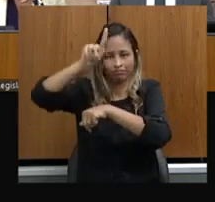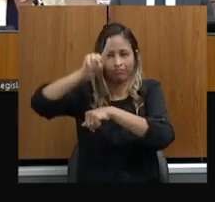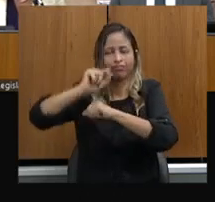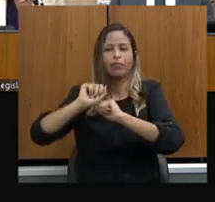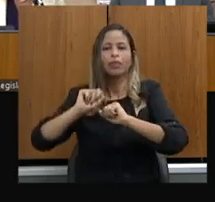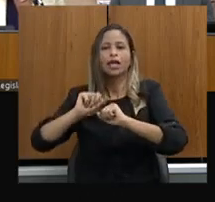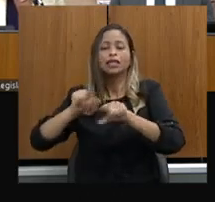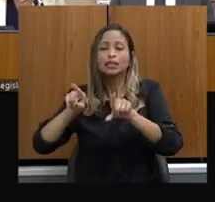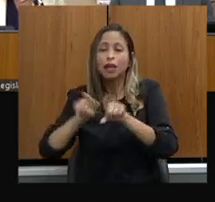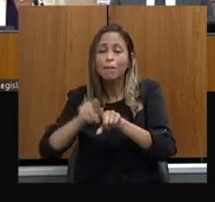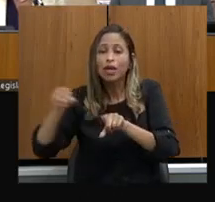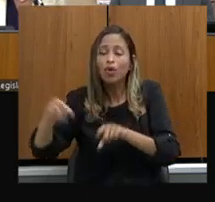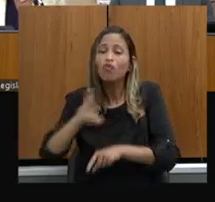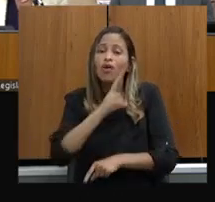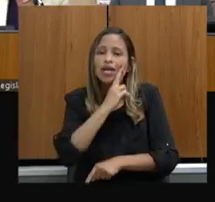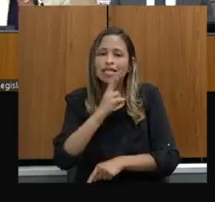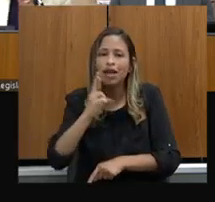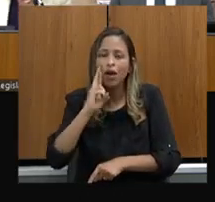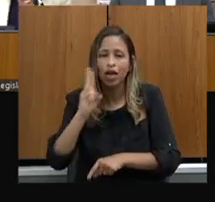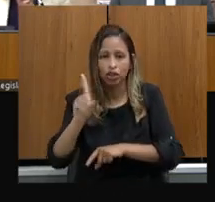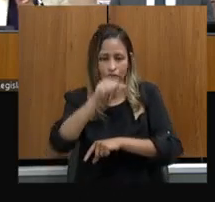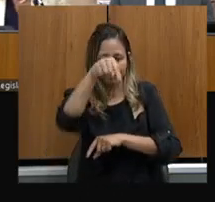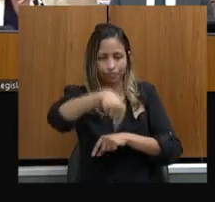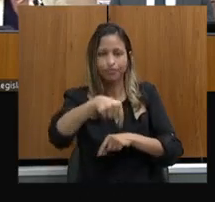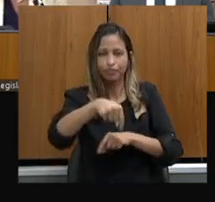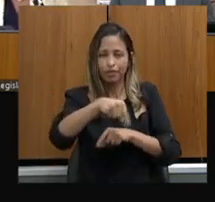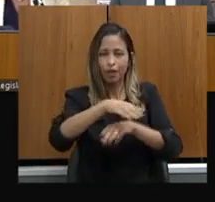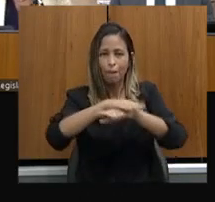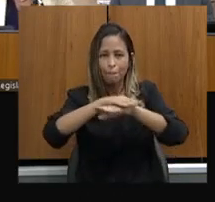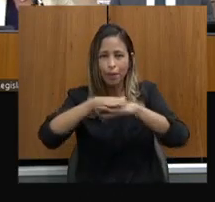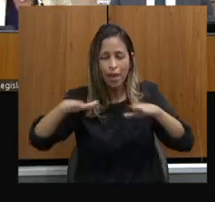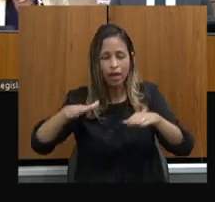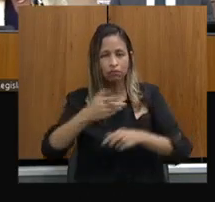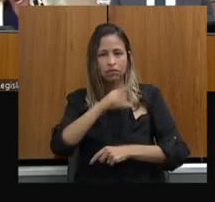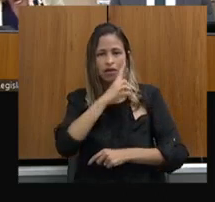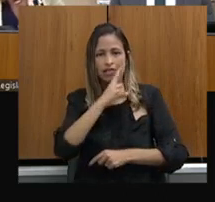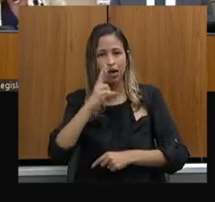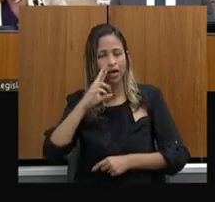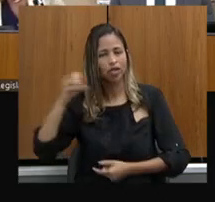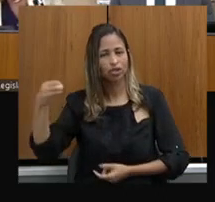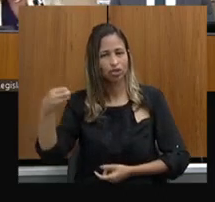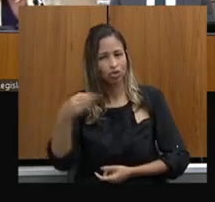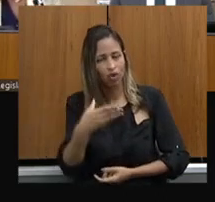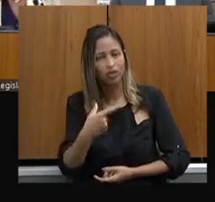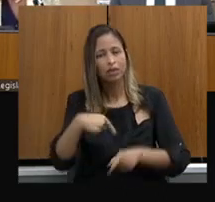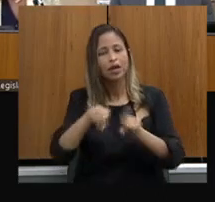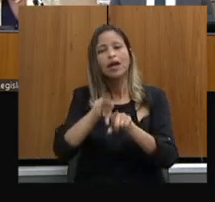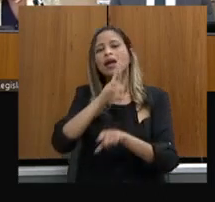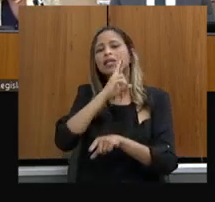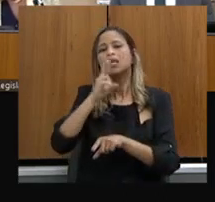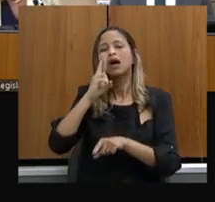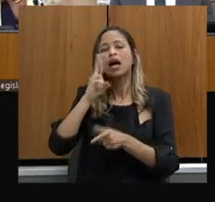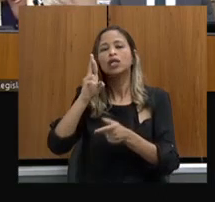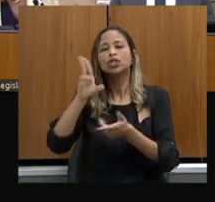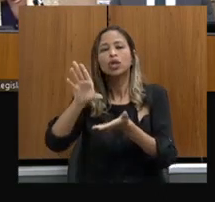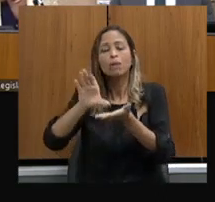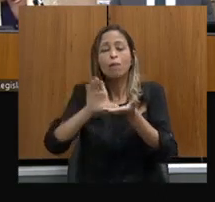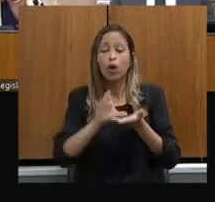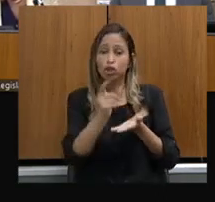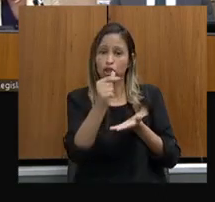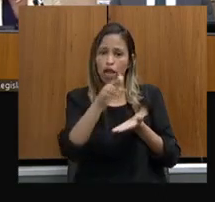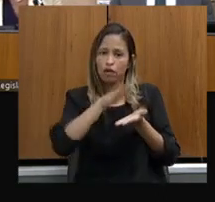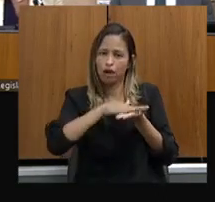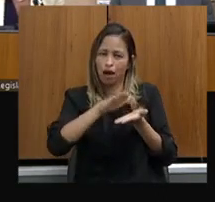inauguração do novo restaurante no primeiro piso do centro de convivência que é o restaurante que traz melhor custo-benefício para